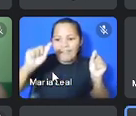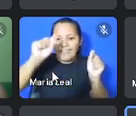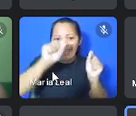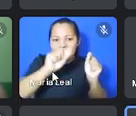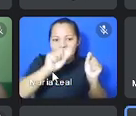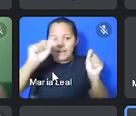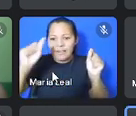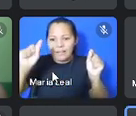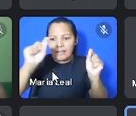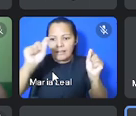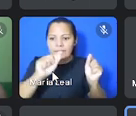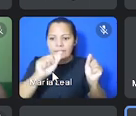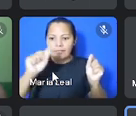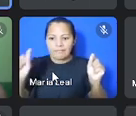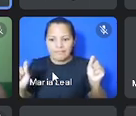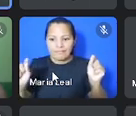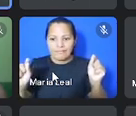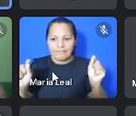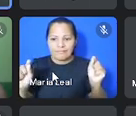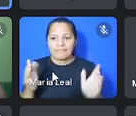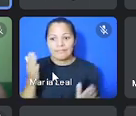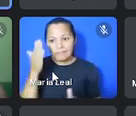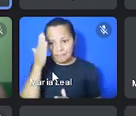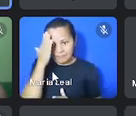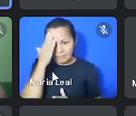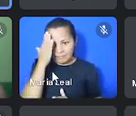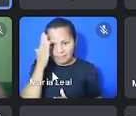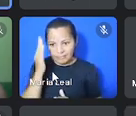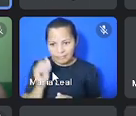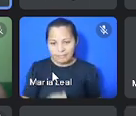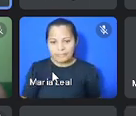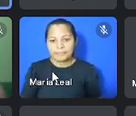Silvânia? Você entendeu aqui o que eu fiz?